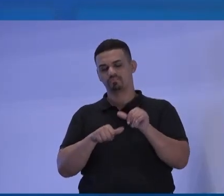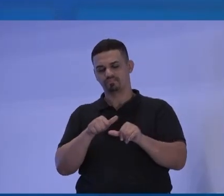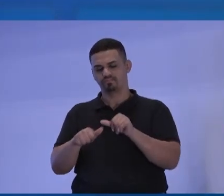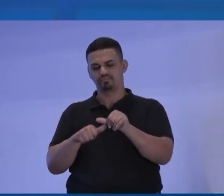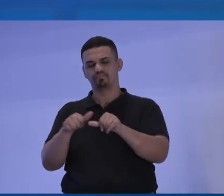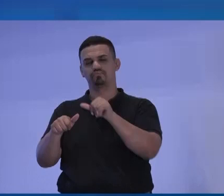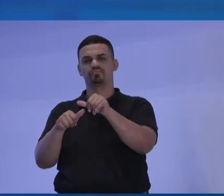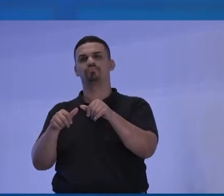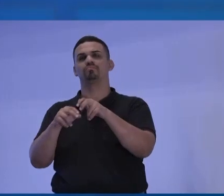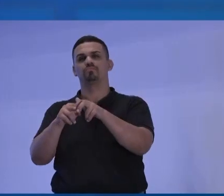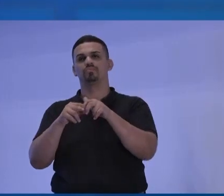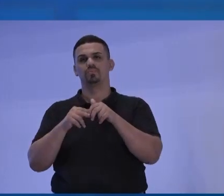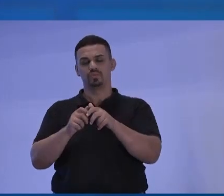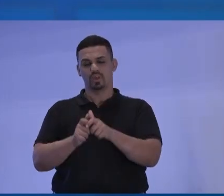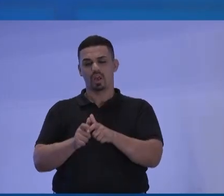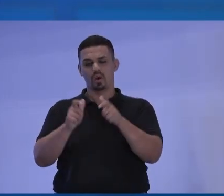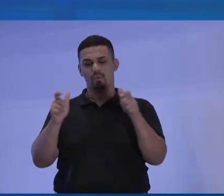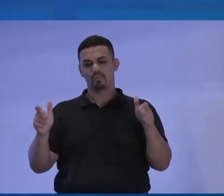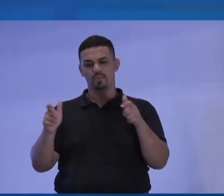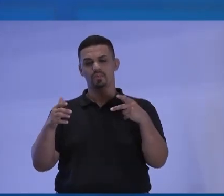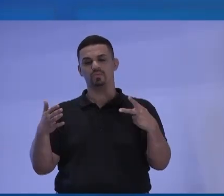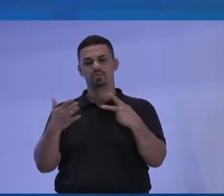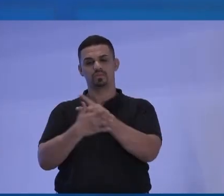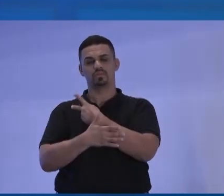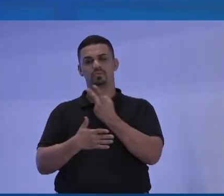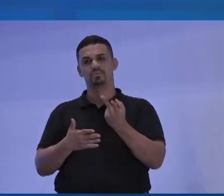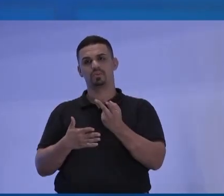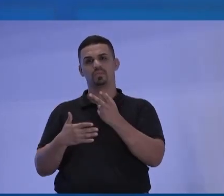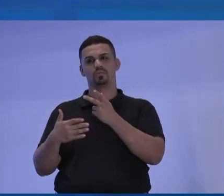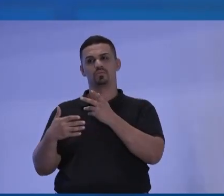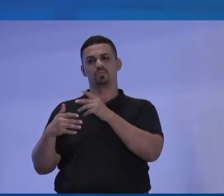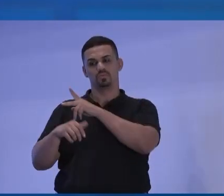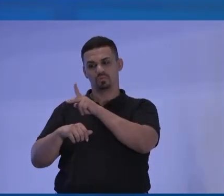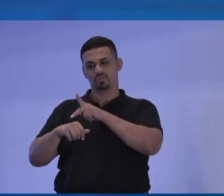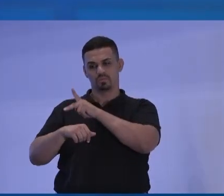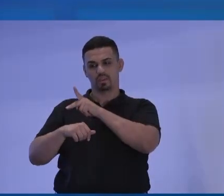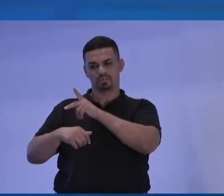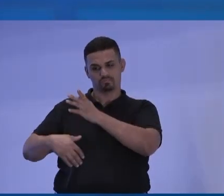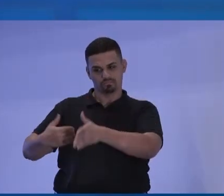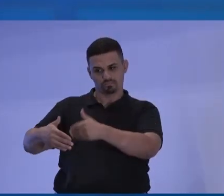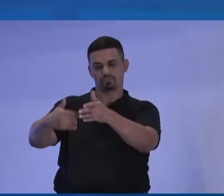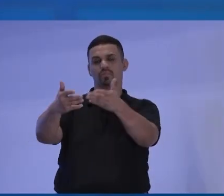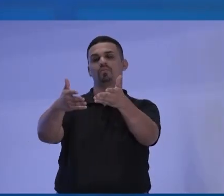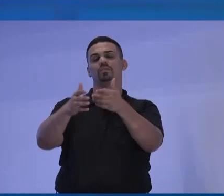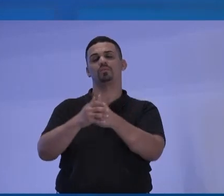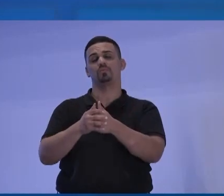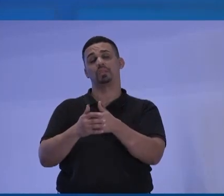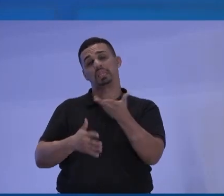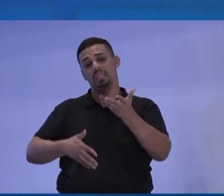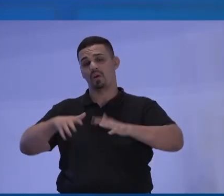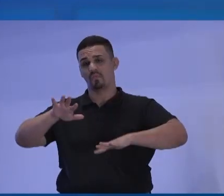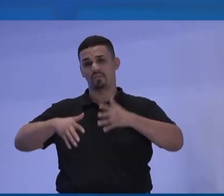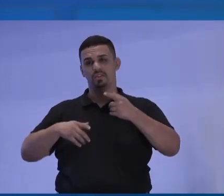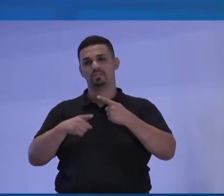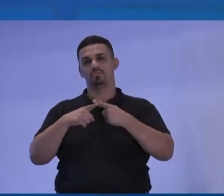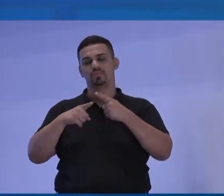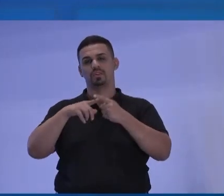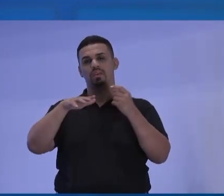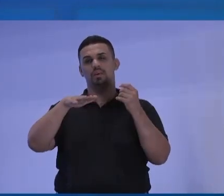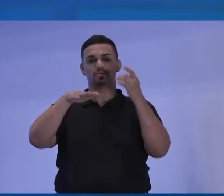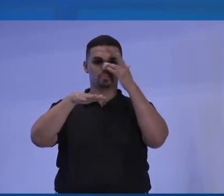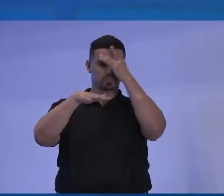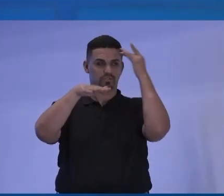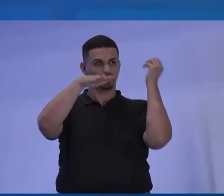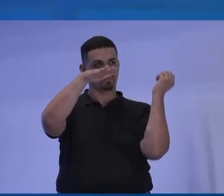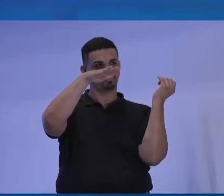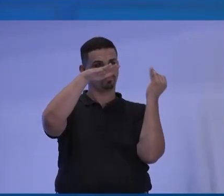um aumento dos casos nos países desenvolvidos, talvez por uma maior migração de pessoas